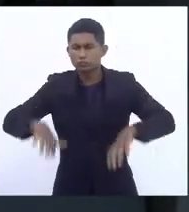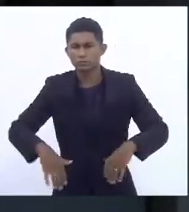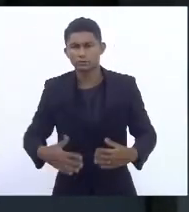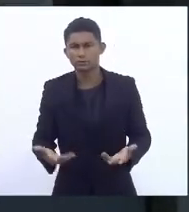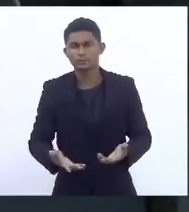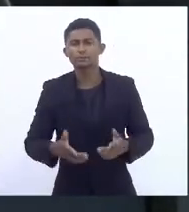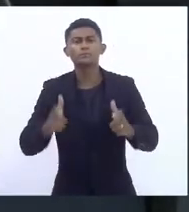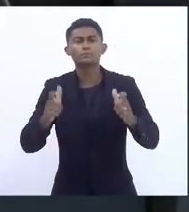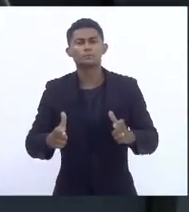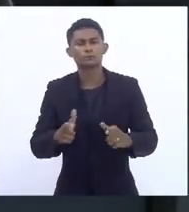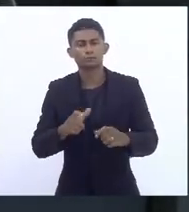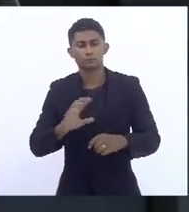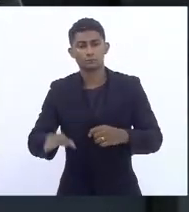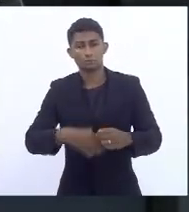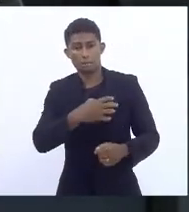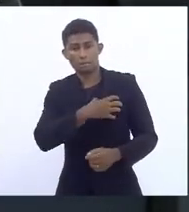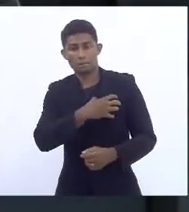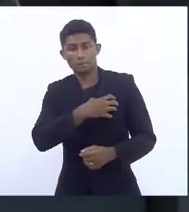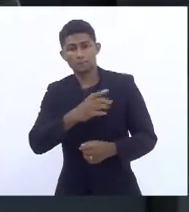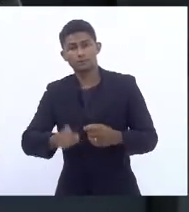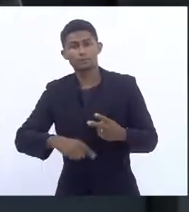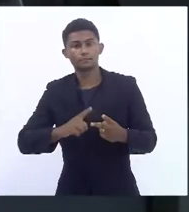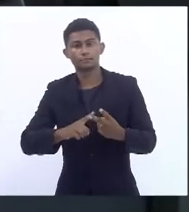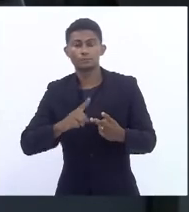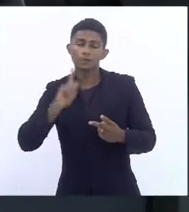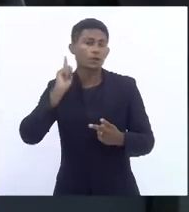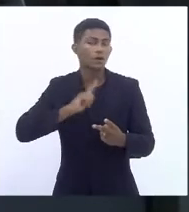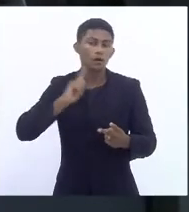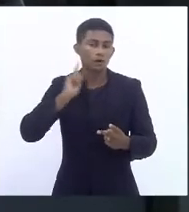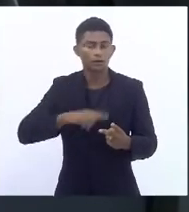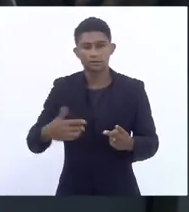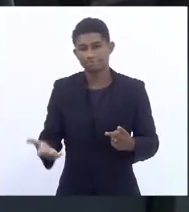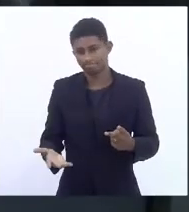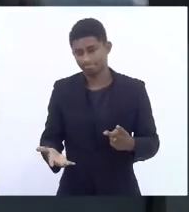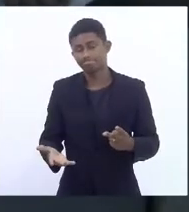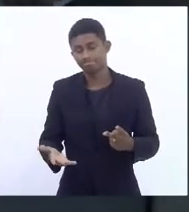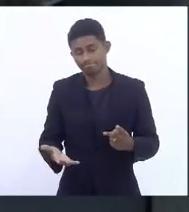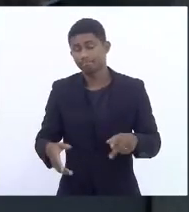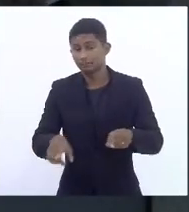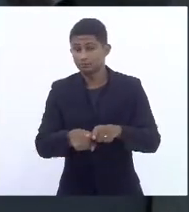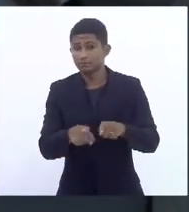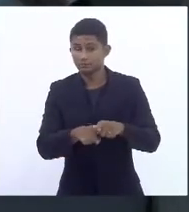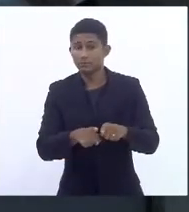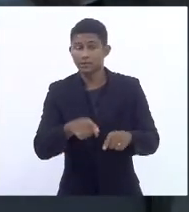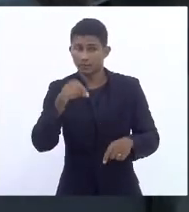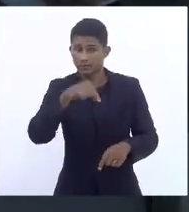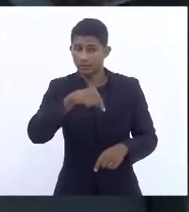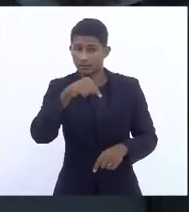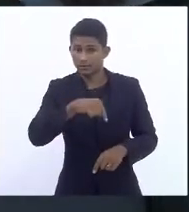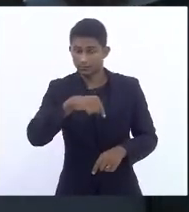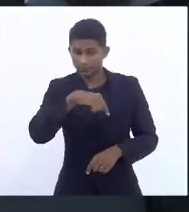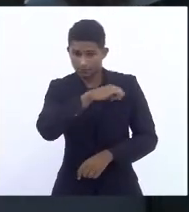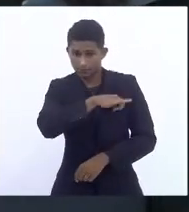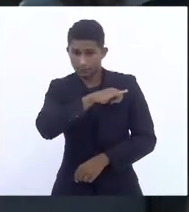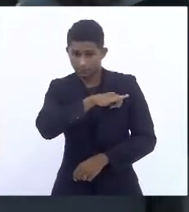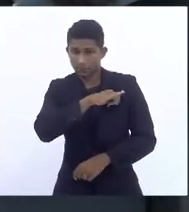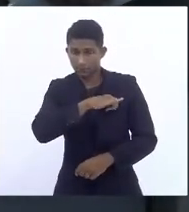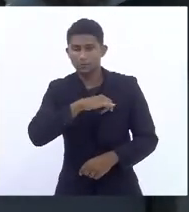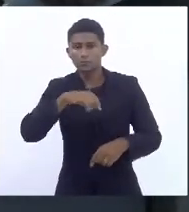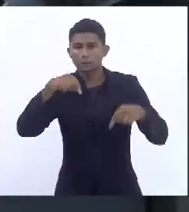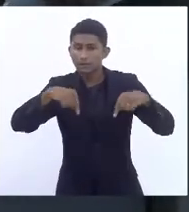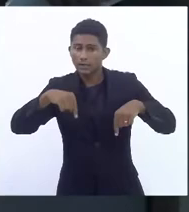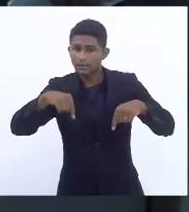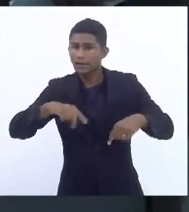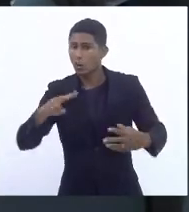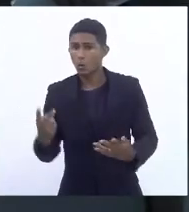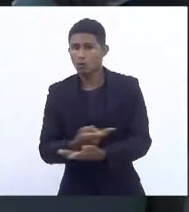Bahia, em Minas Gerais, que afetou o nosso noroeste fluminense, os seus 16 municípios,